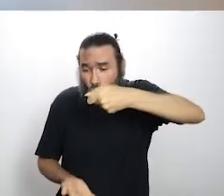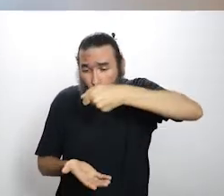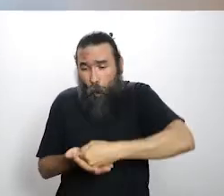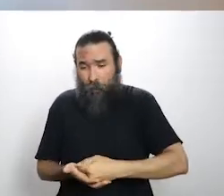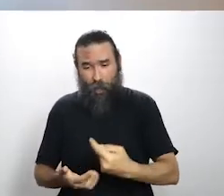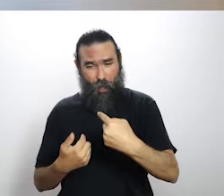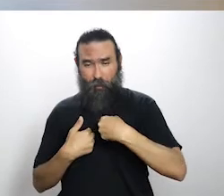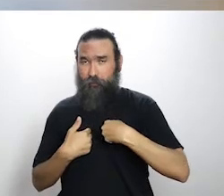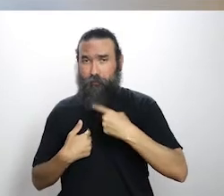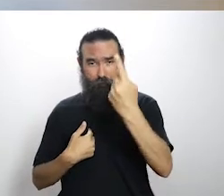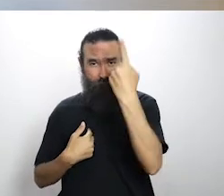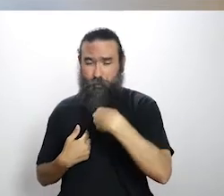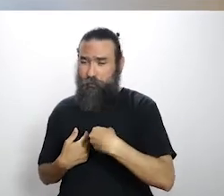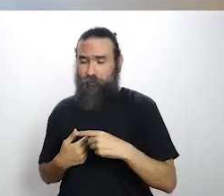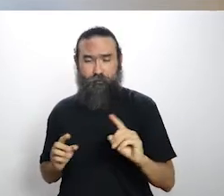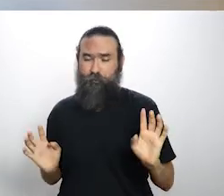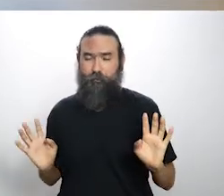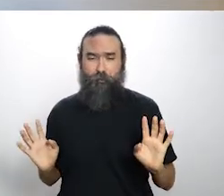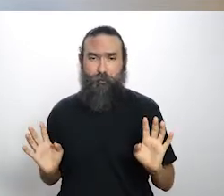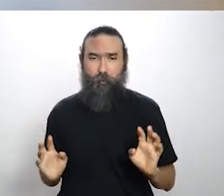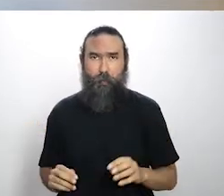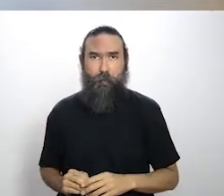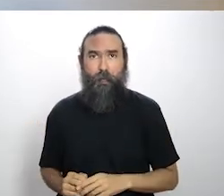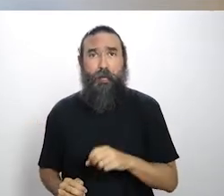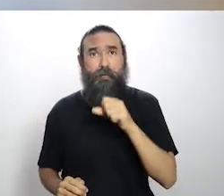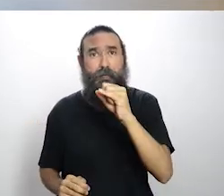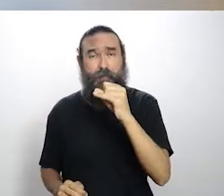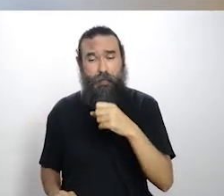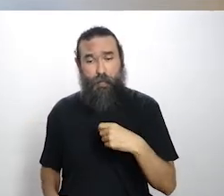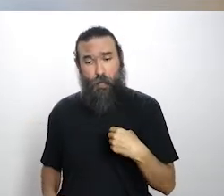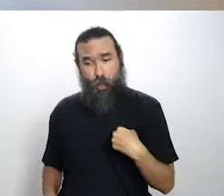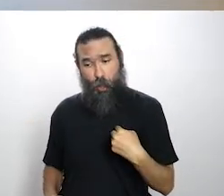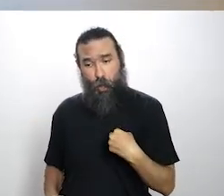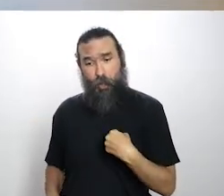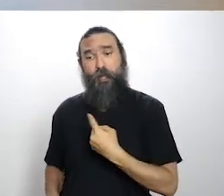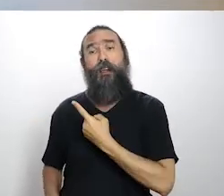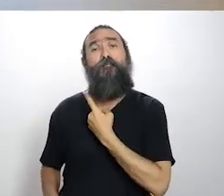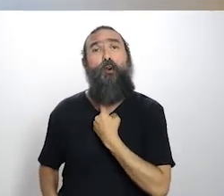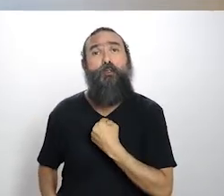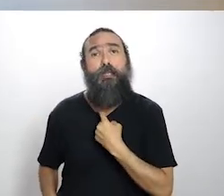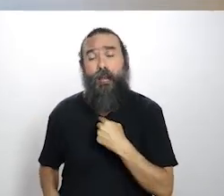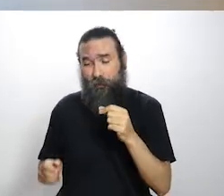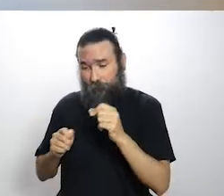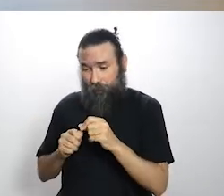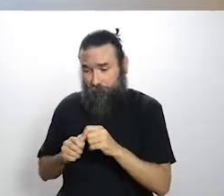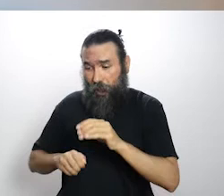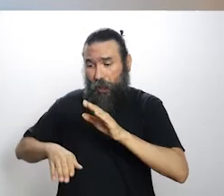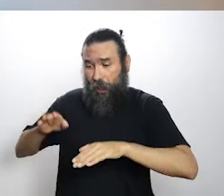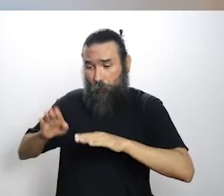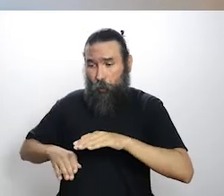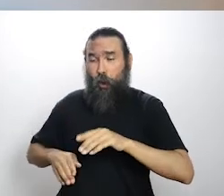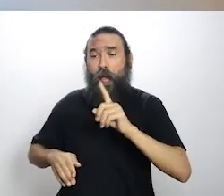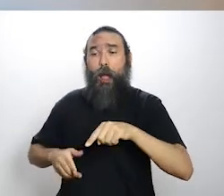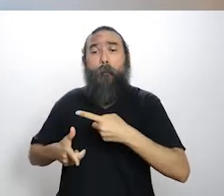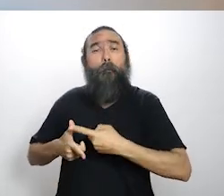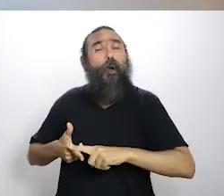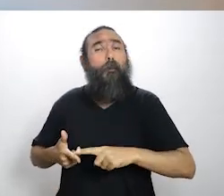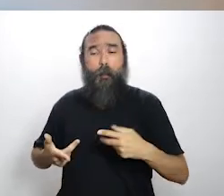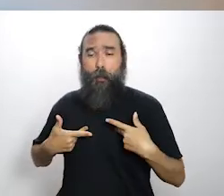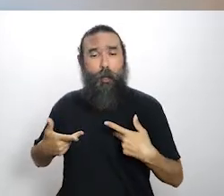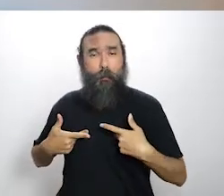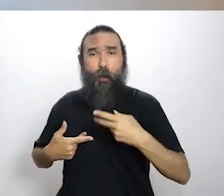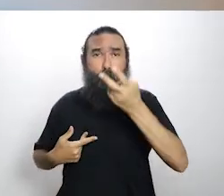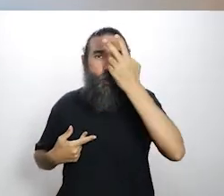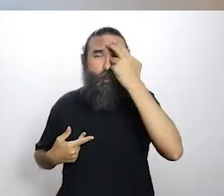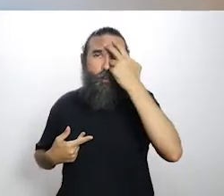é um problema de vocês, como as coisas vão aparecer. Mas é o que a gente vai fazer. Eu penso que é isso. Nós